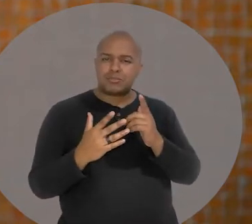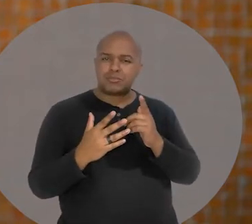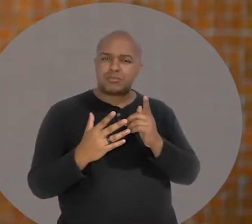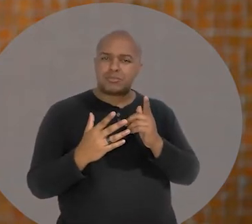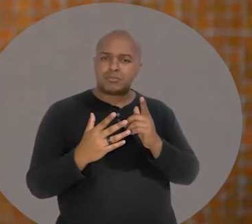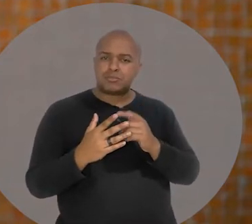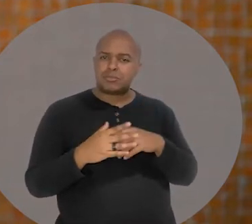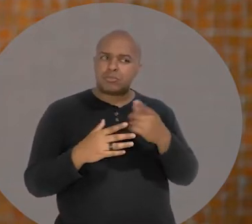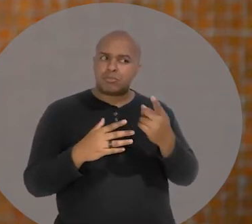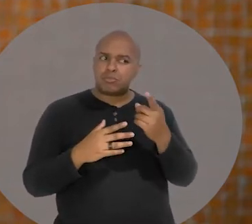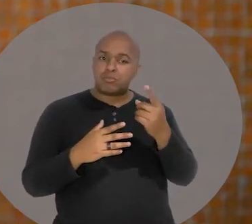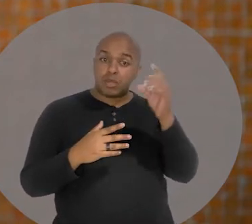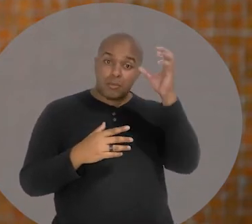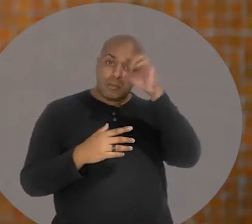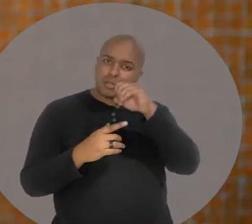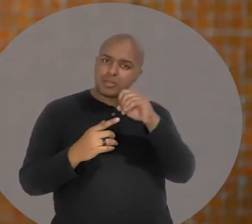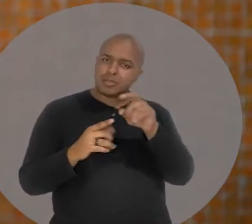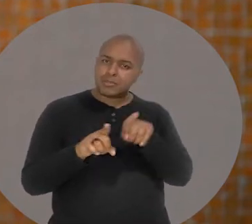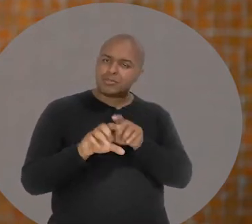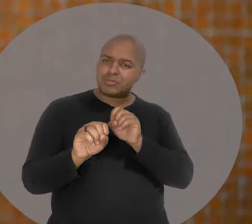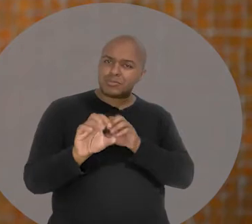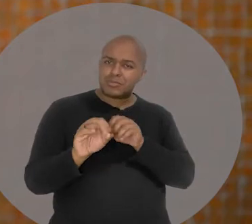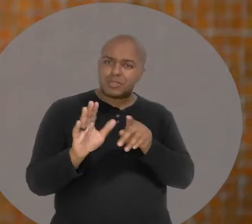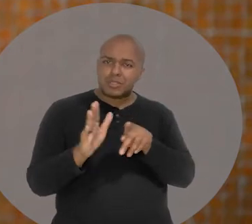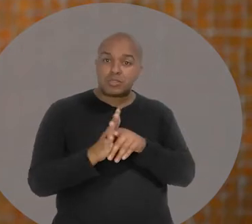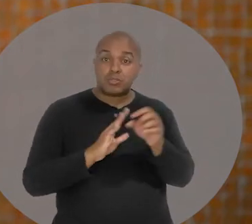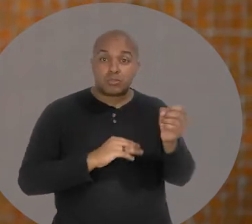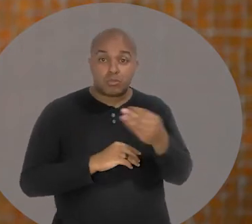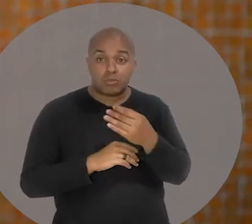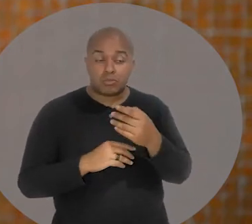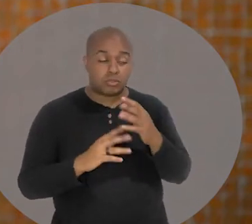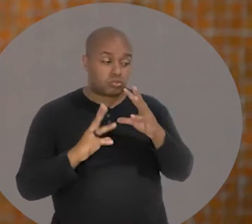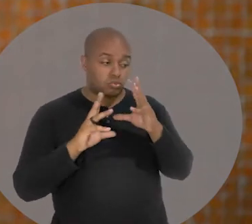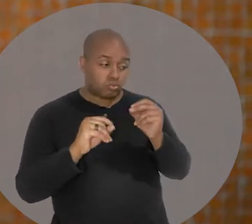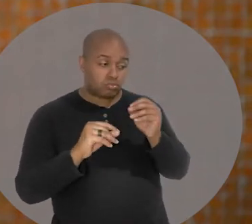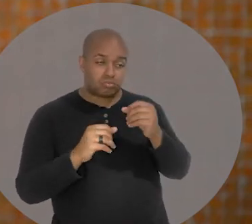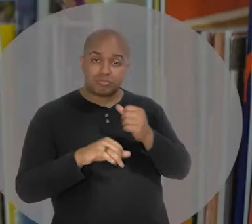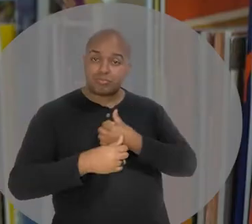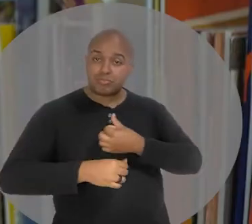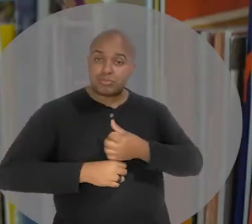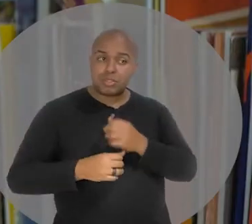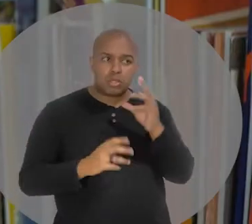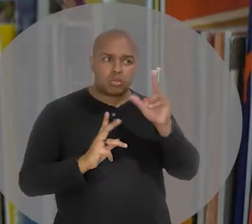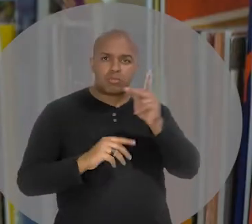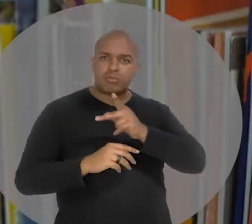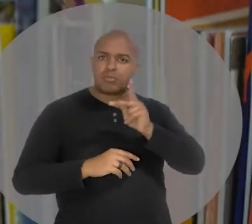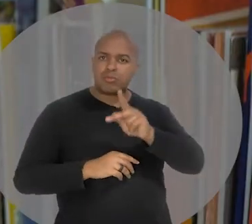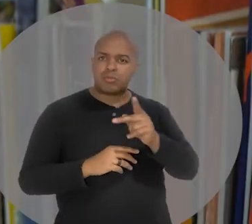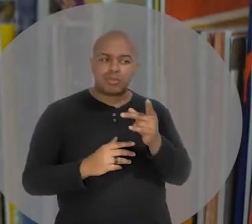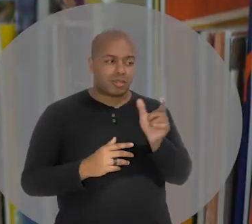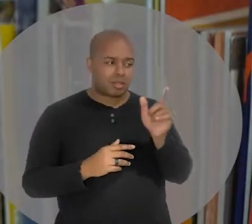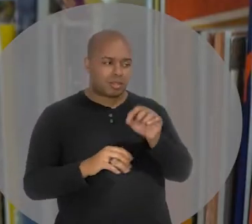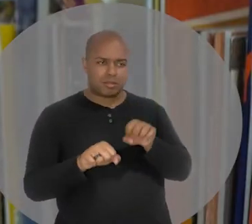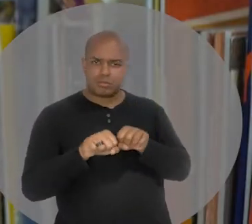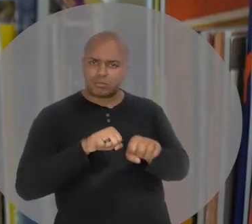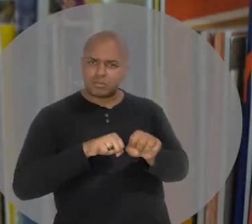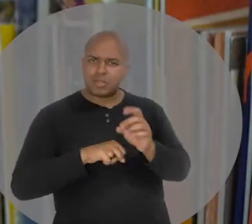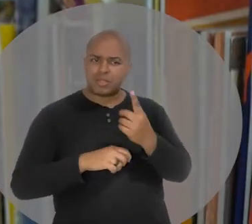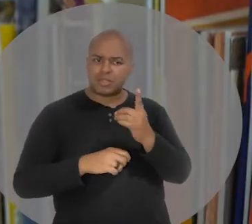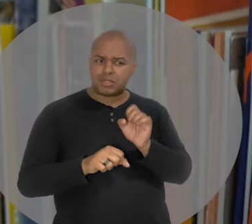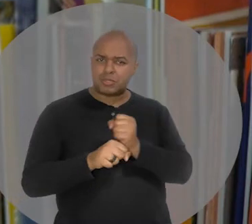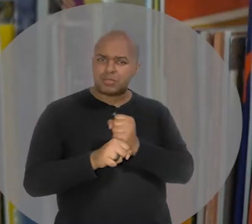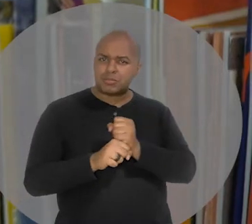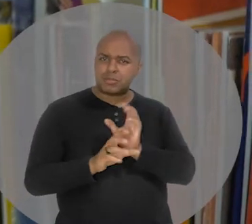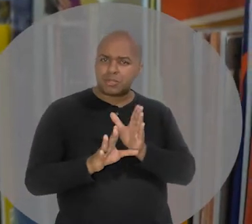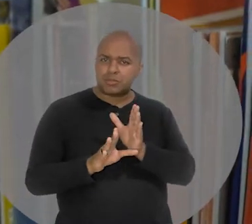um aprendizado e um ensinamento novo em todos os semestres para os professores. Eu sou formado já há 10 anos.